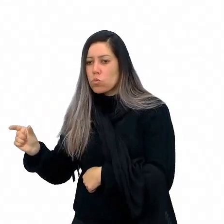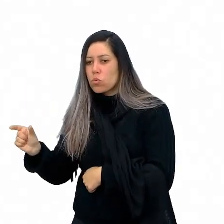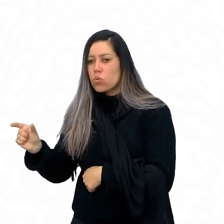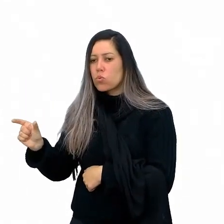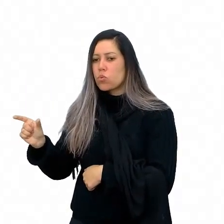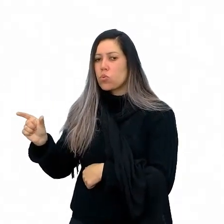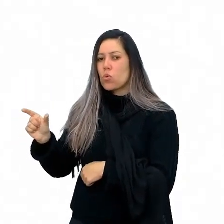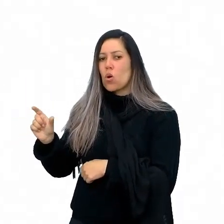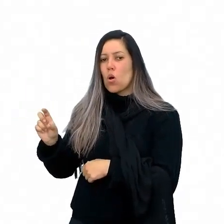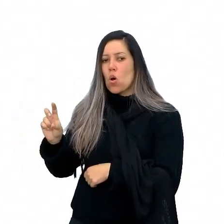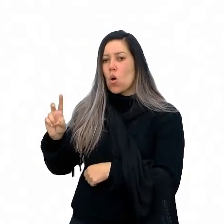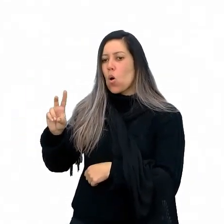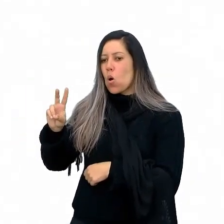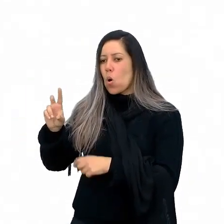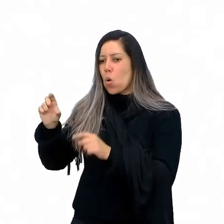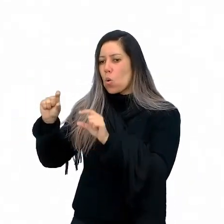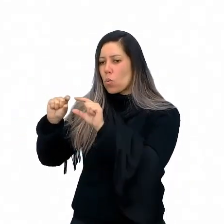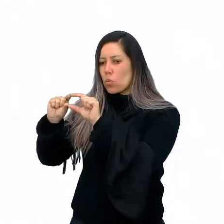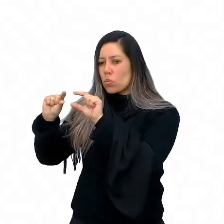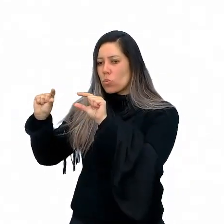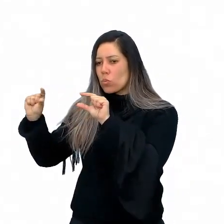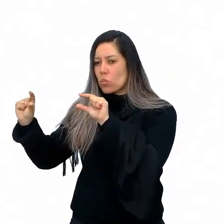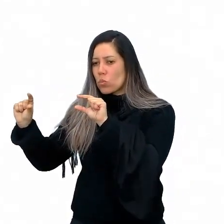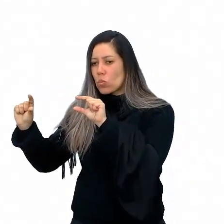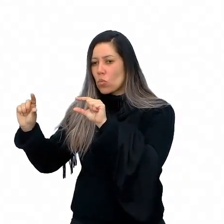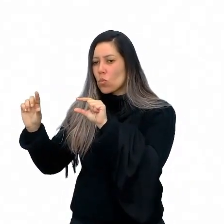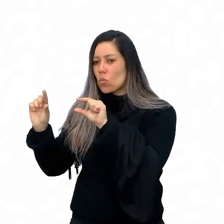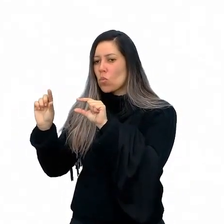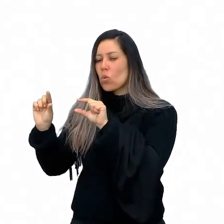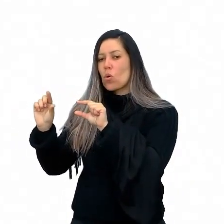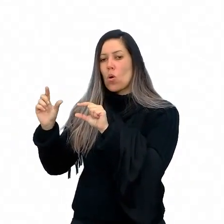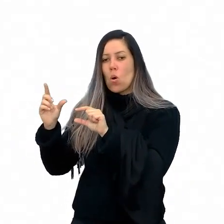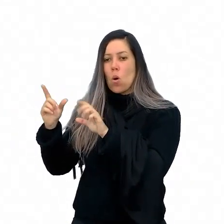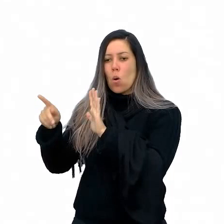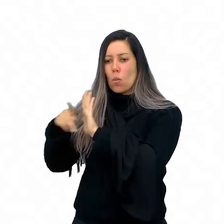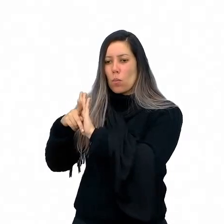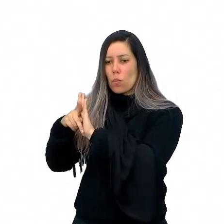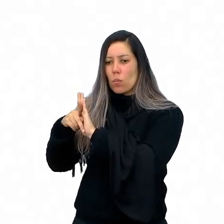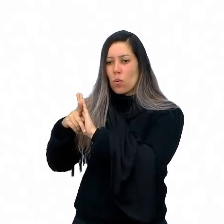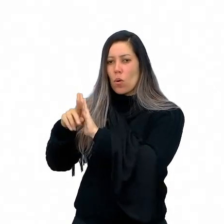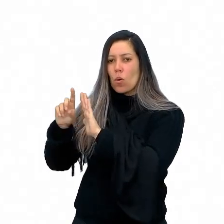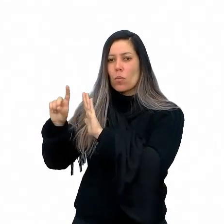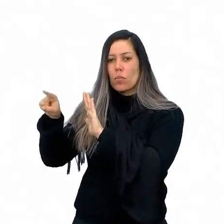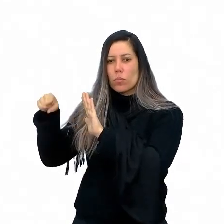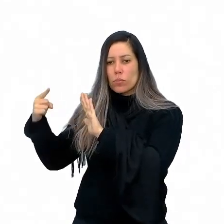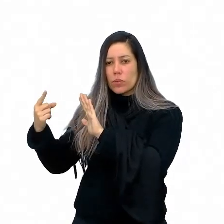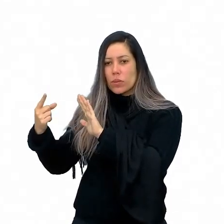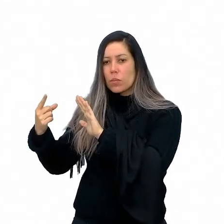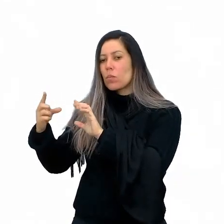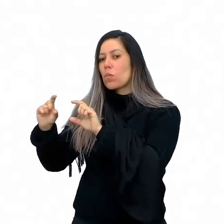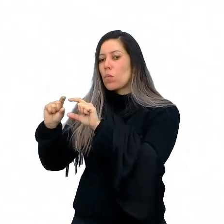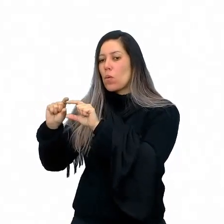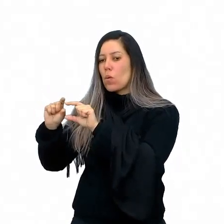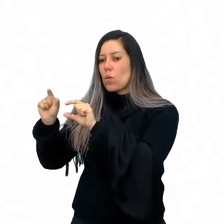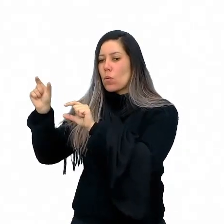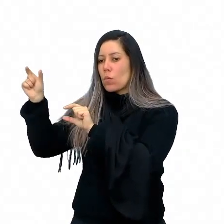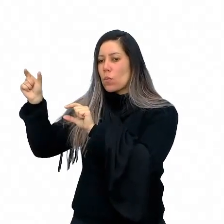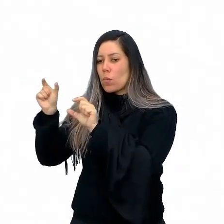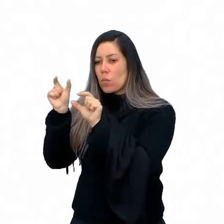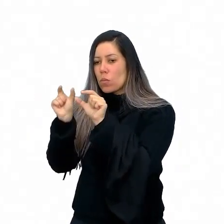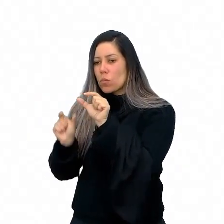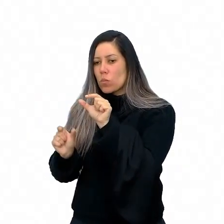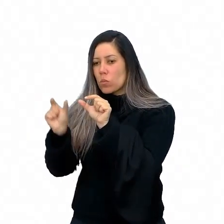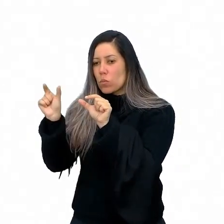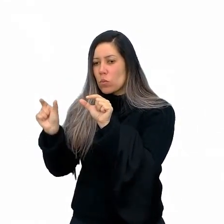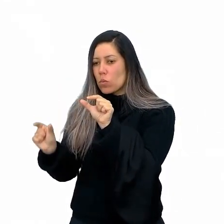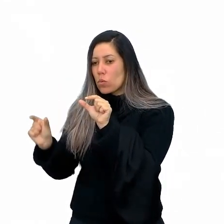transmissão, a formação, se foi de etapa ou de ano série, e basicamente um título aí que tem a ver com